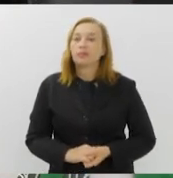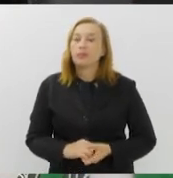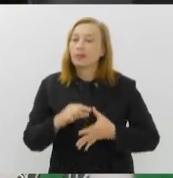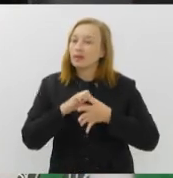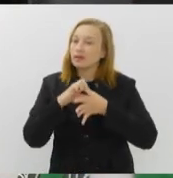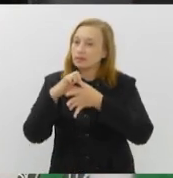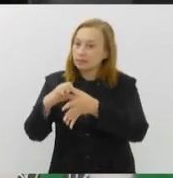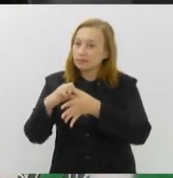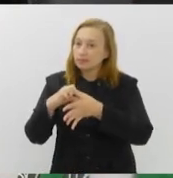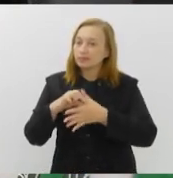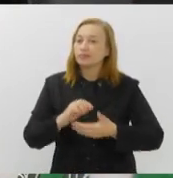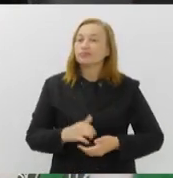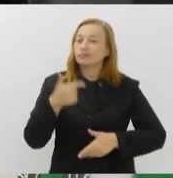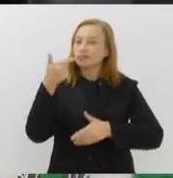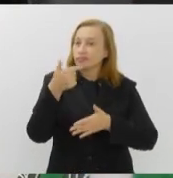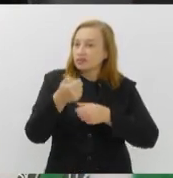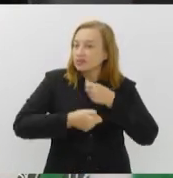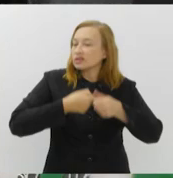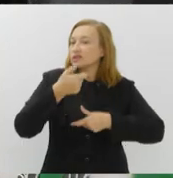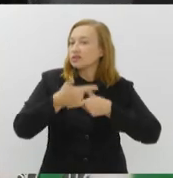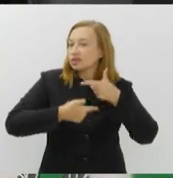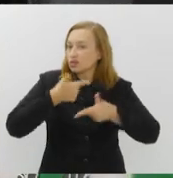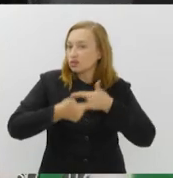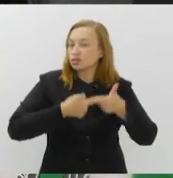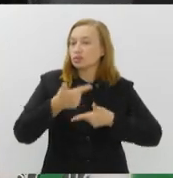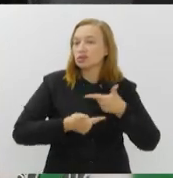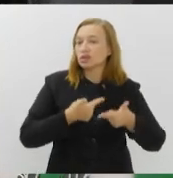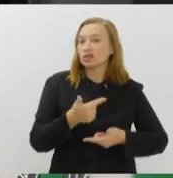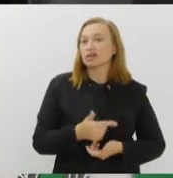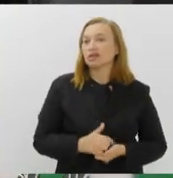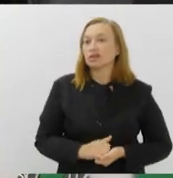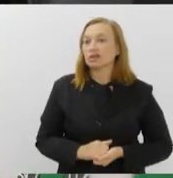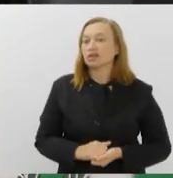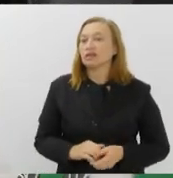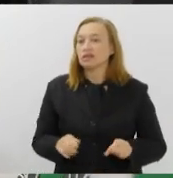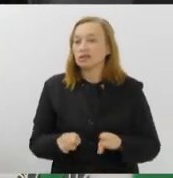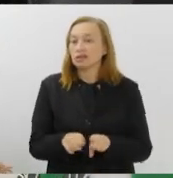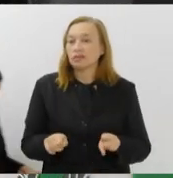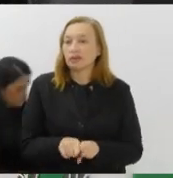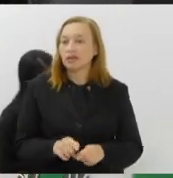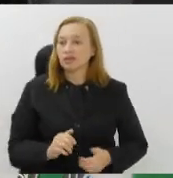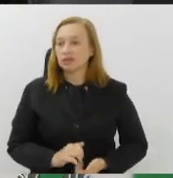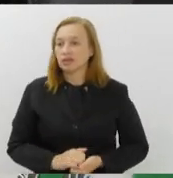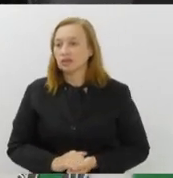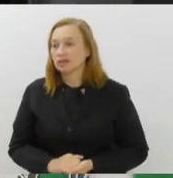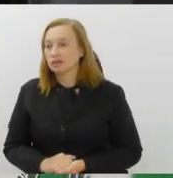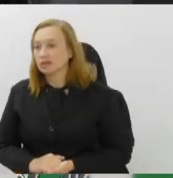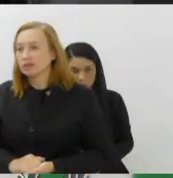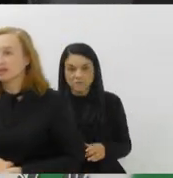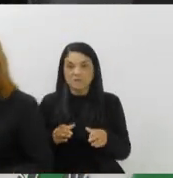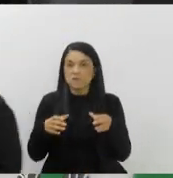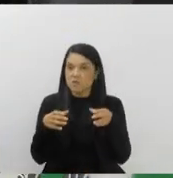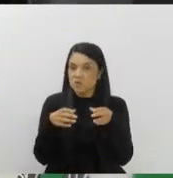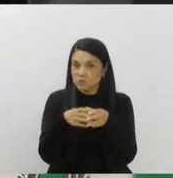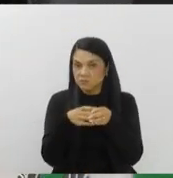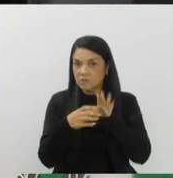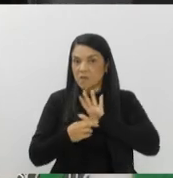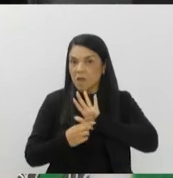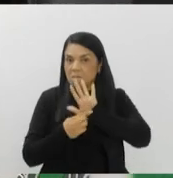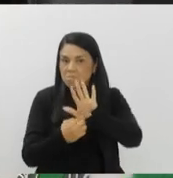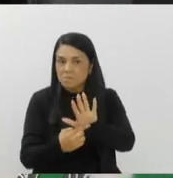líderes das lutas, né? São elas também que coletivamente apresentam as